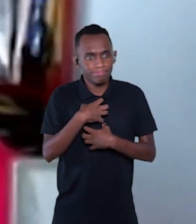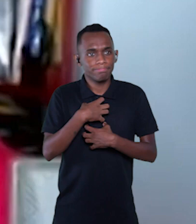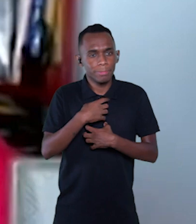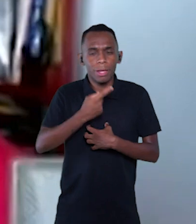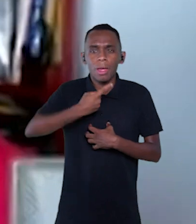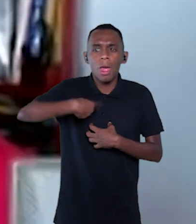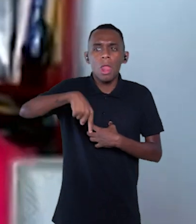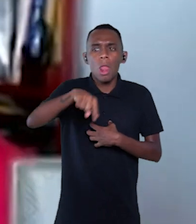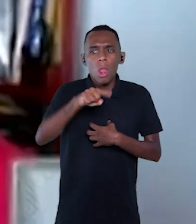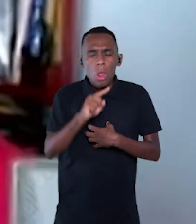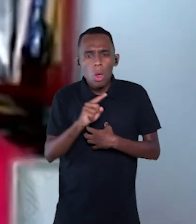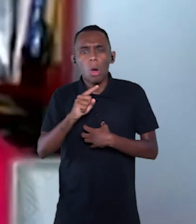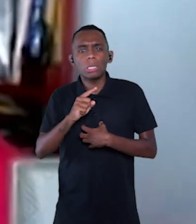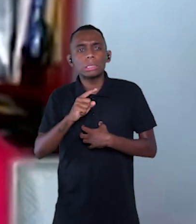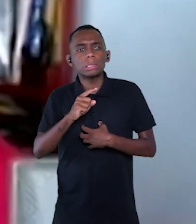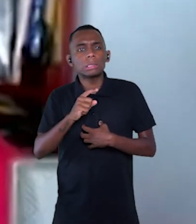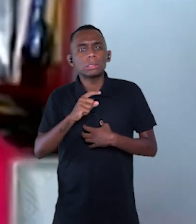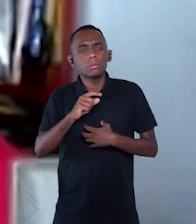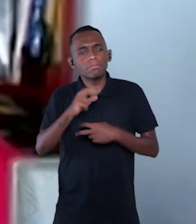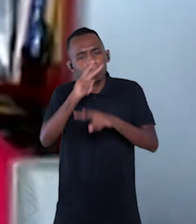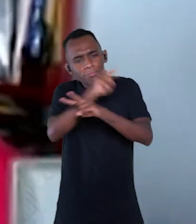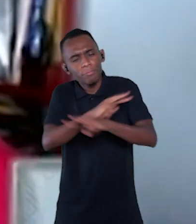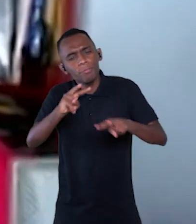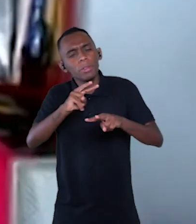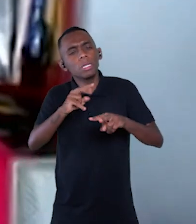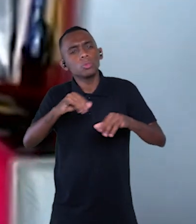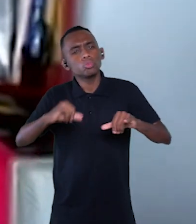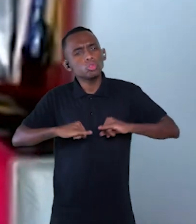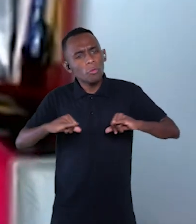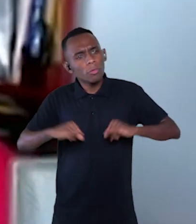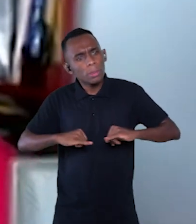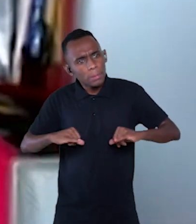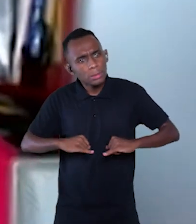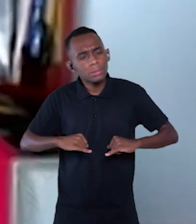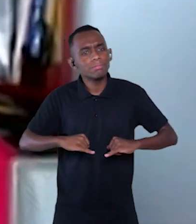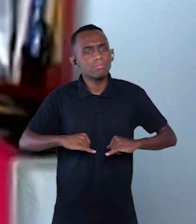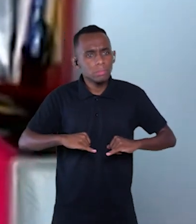tal modo que faz a gente olhar para a dureza do sofrimento do outro